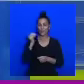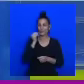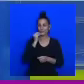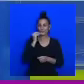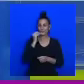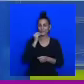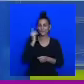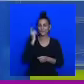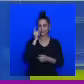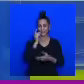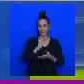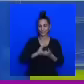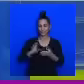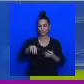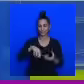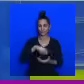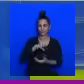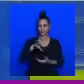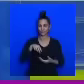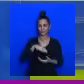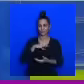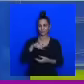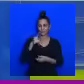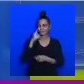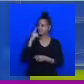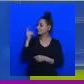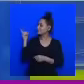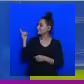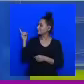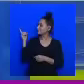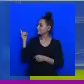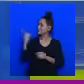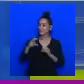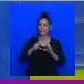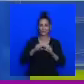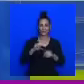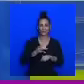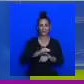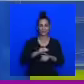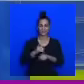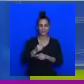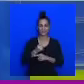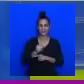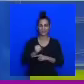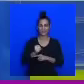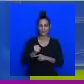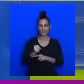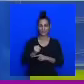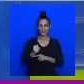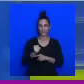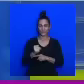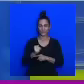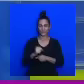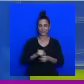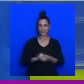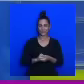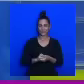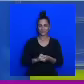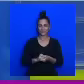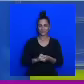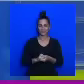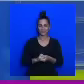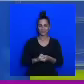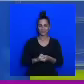chances. O globo girando, mais um número na tela. Bola cinza, 18. Cinza, número 18.